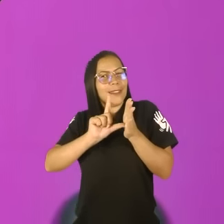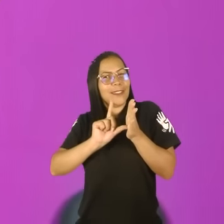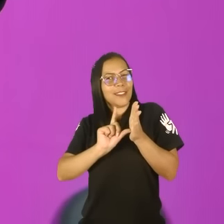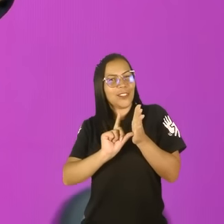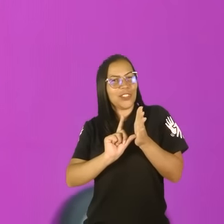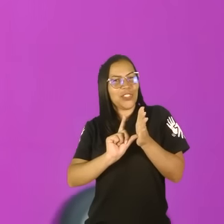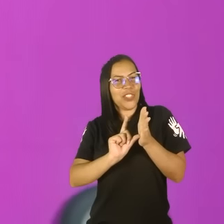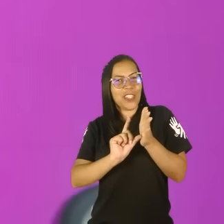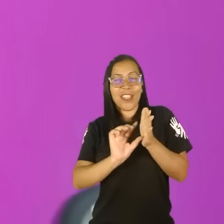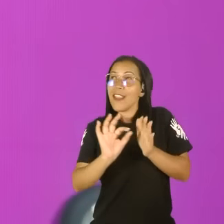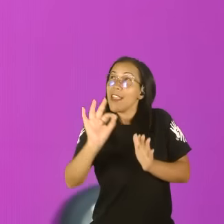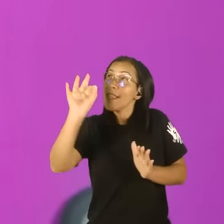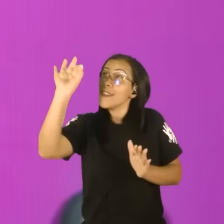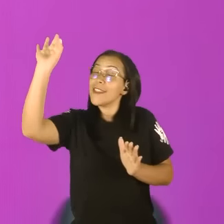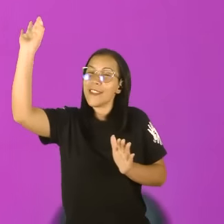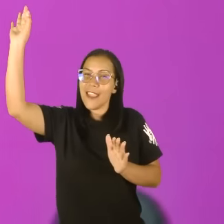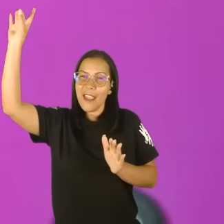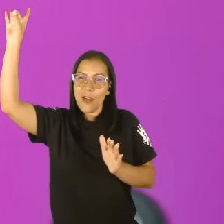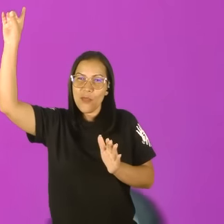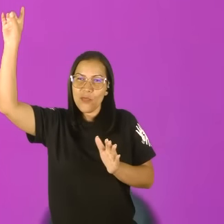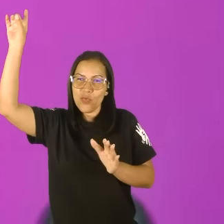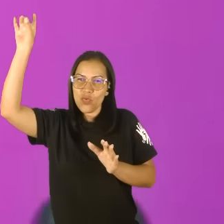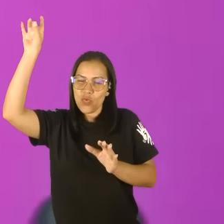Deus o preparou na intimidade.